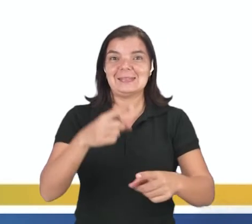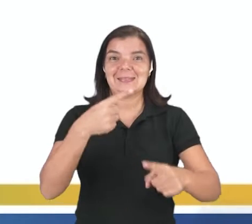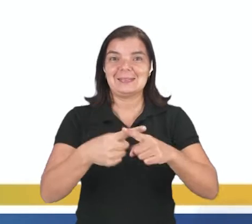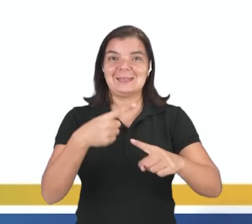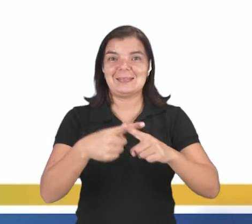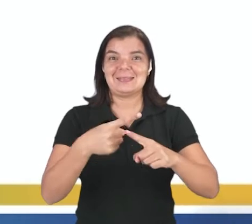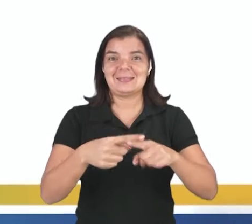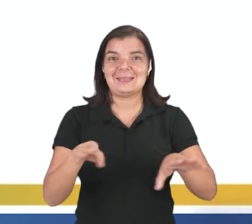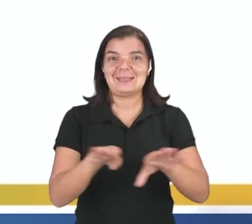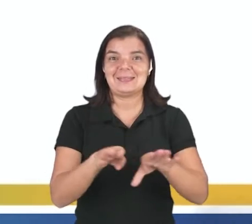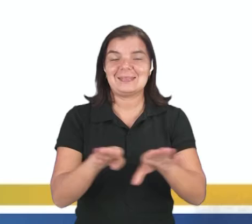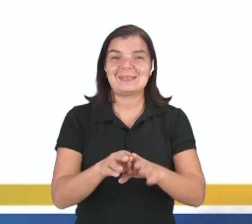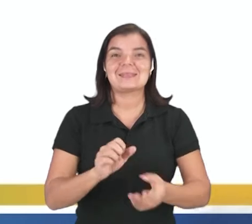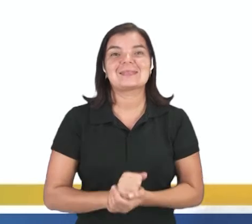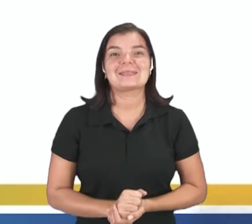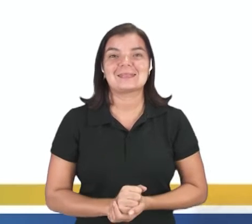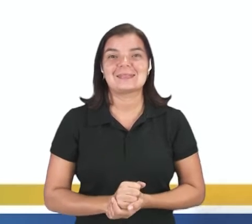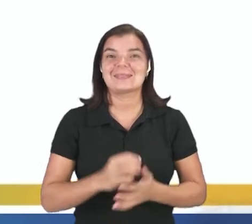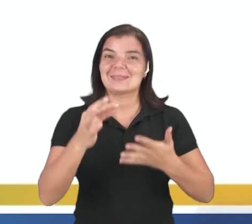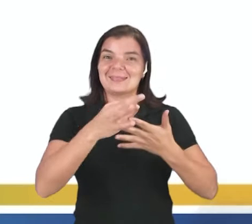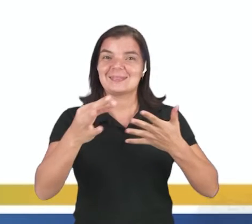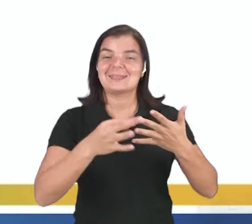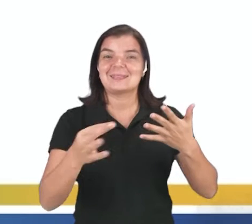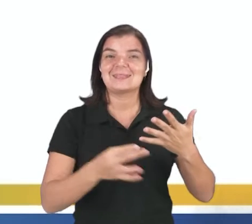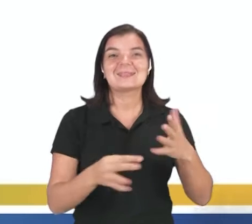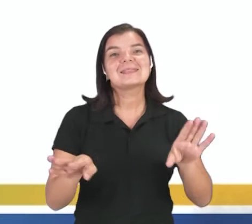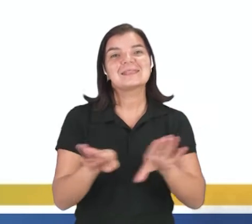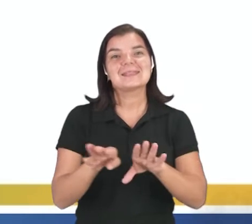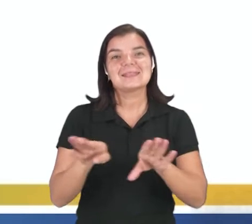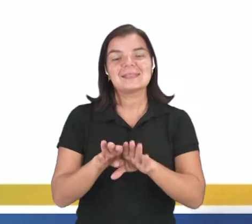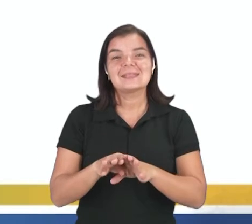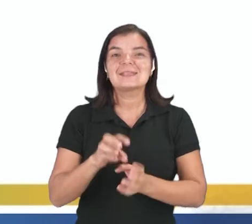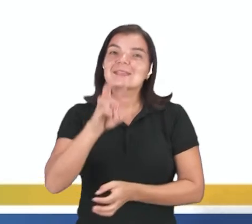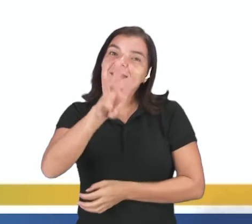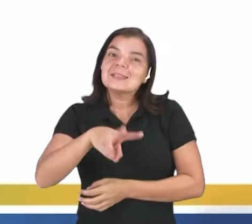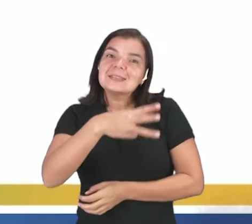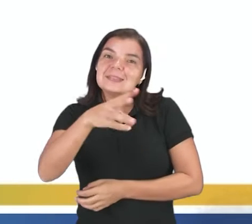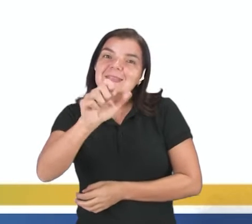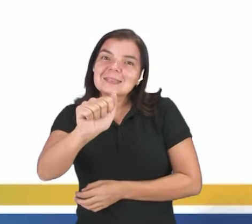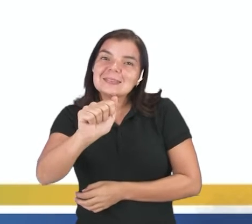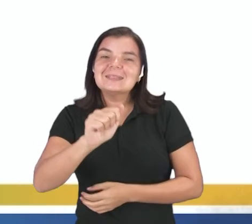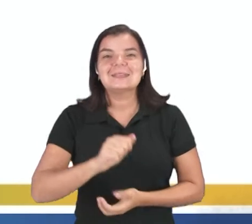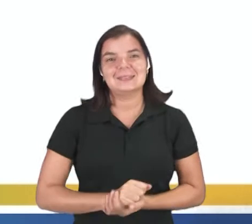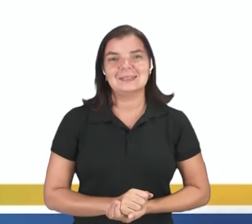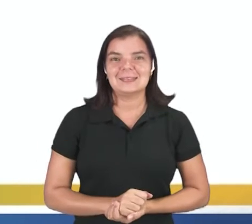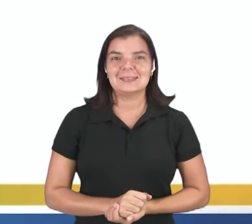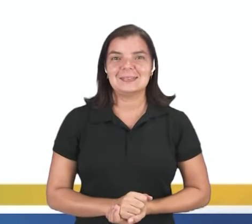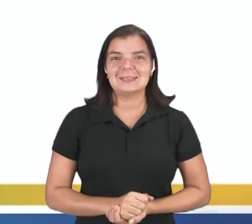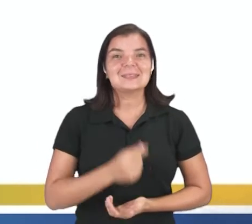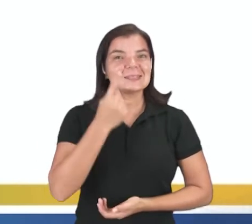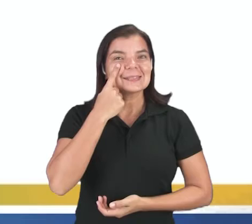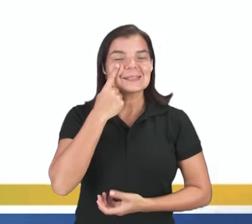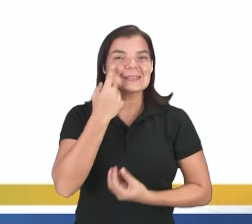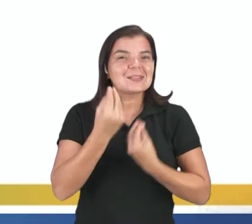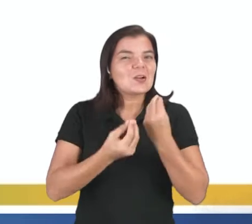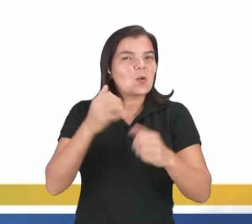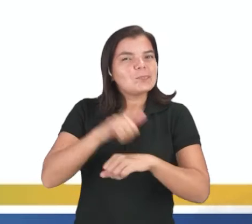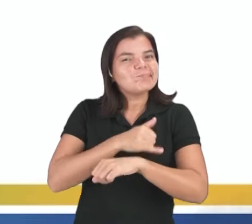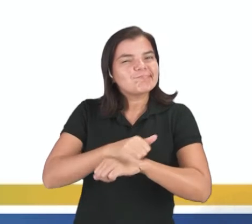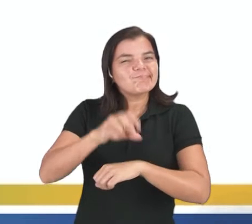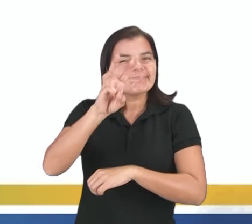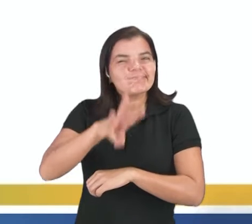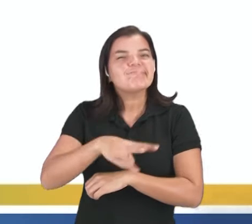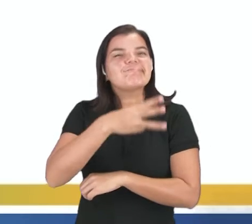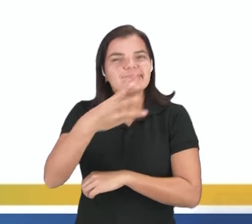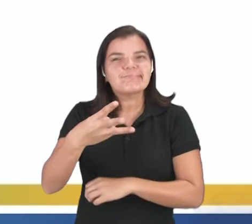multiplicar todos os elementos correspondentes à matriz A. Então, vejam como é que é a estratégia